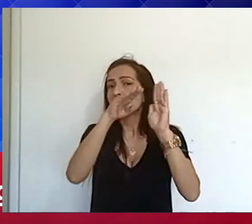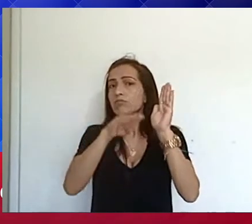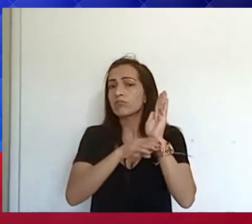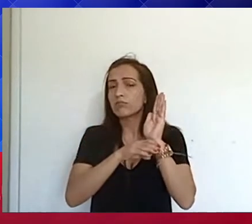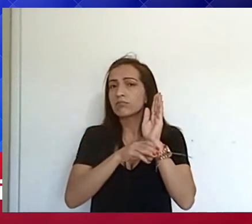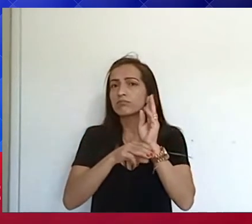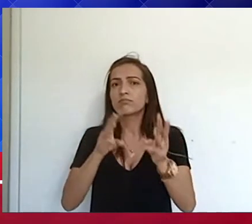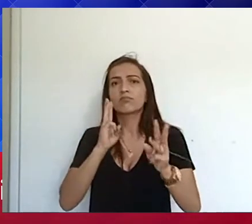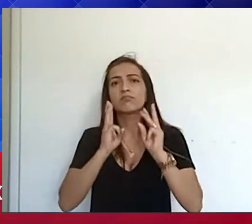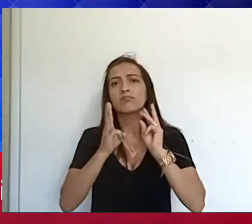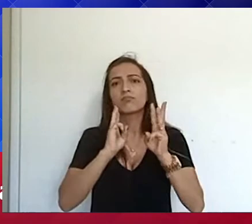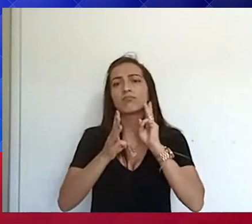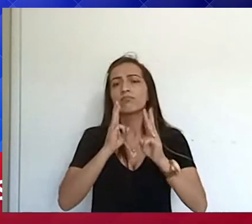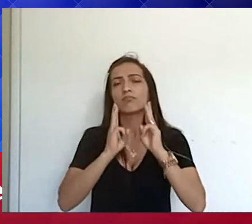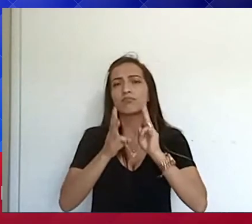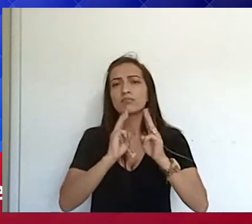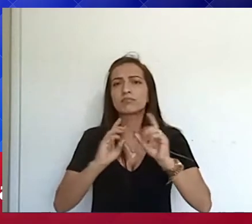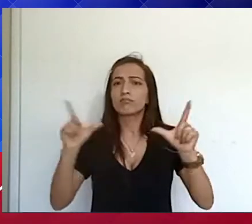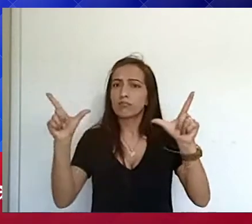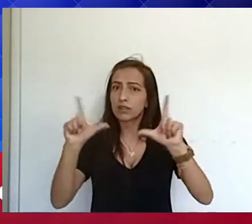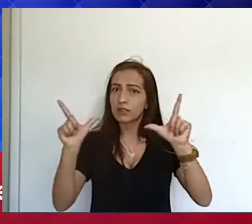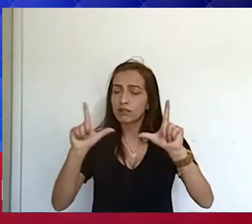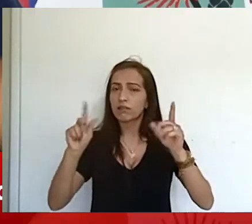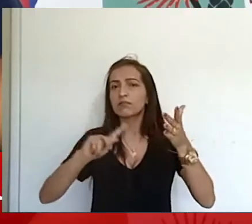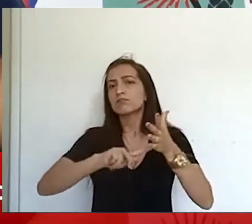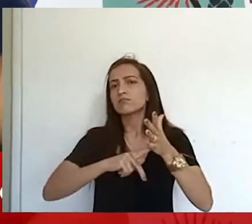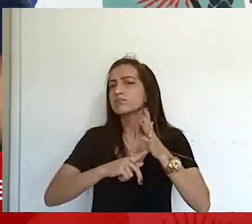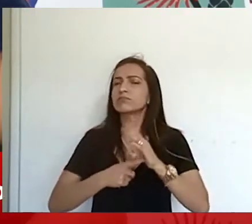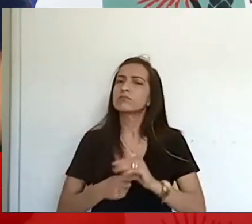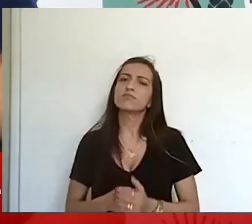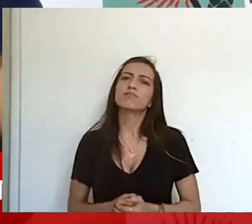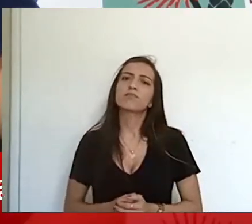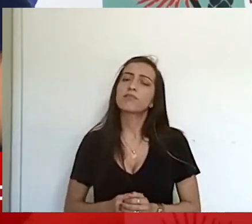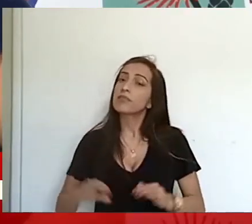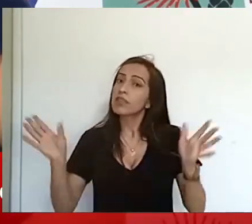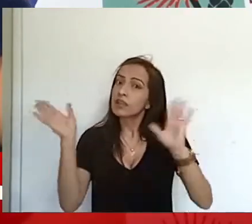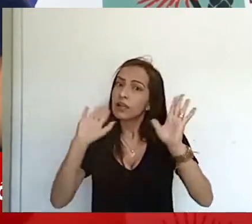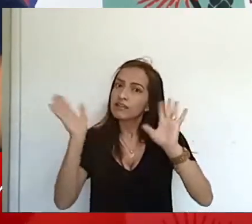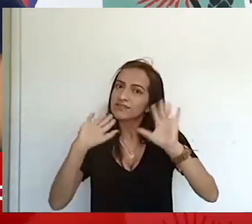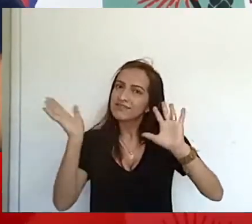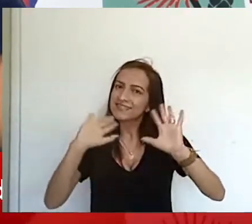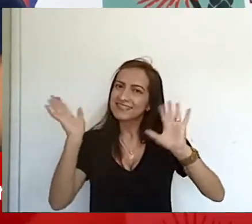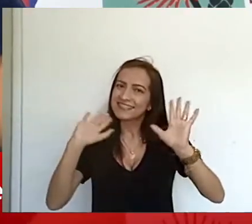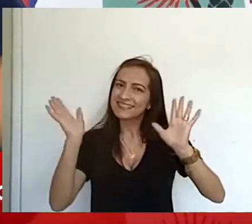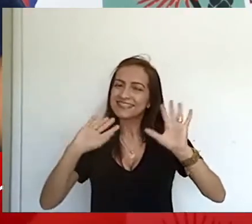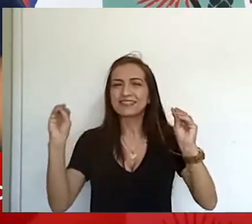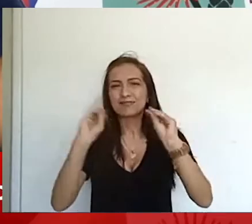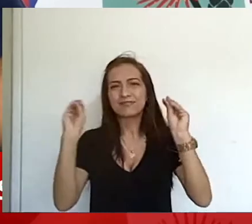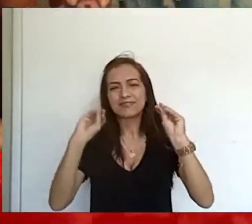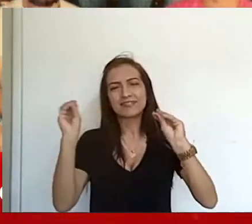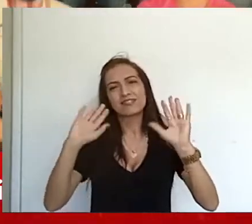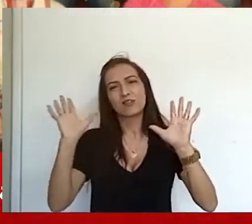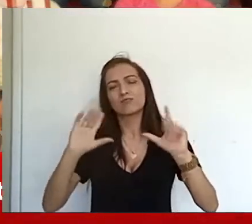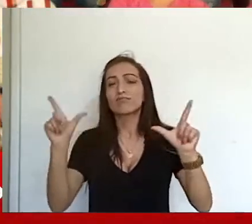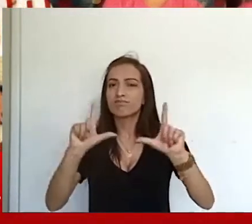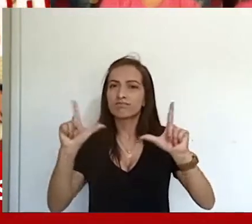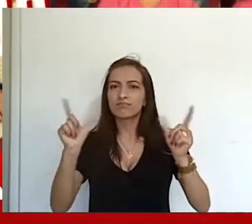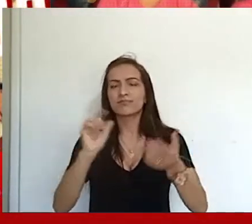Facebook da TV Comunitária e do Simpro DF. E é isso. Até o próximo programa aqui na TV Comunitária.